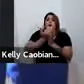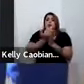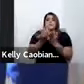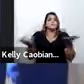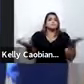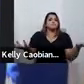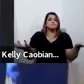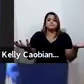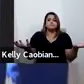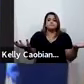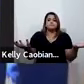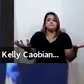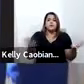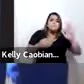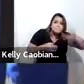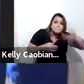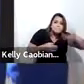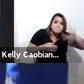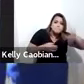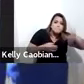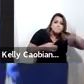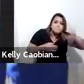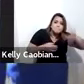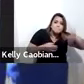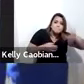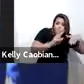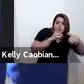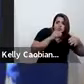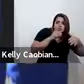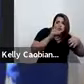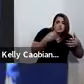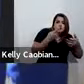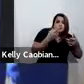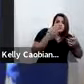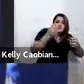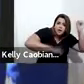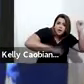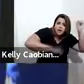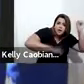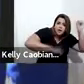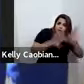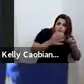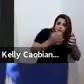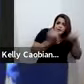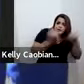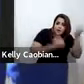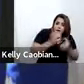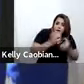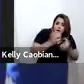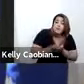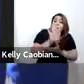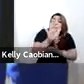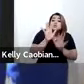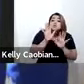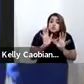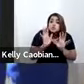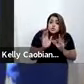barata no seu custo de produzir, uma vez que tinha, ao longo dos anos,